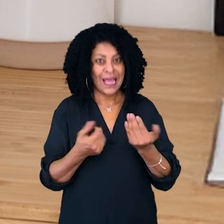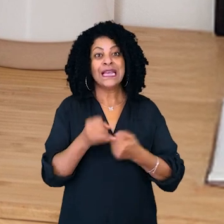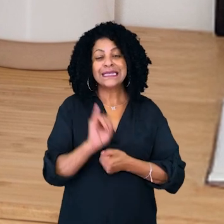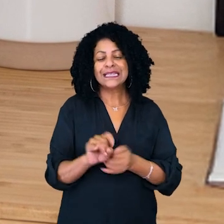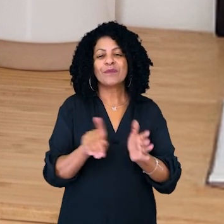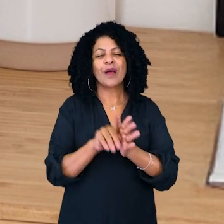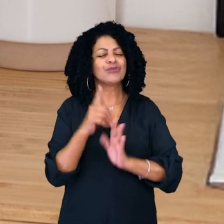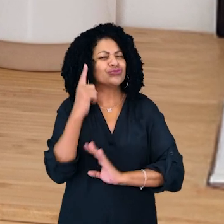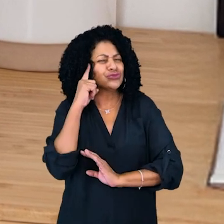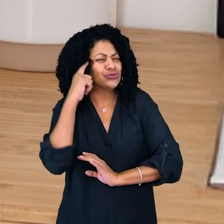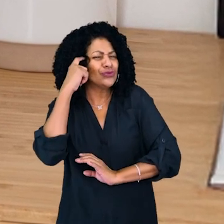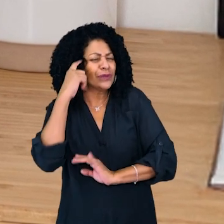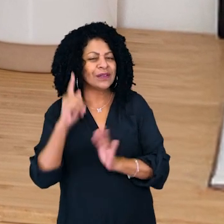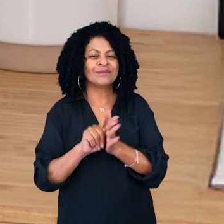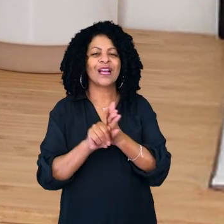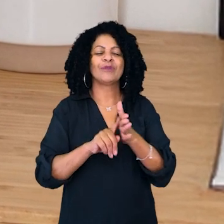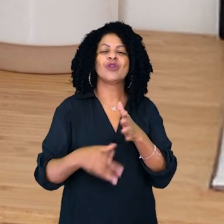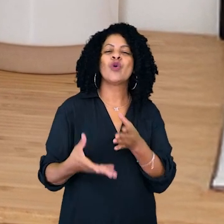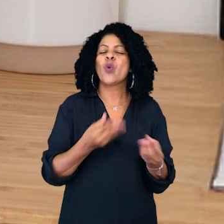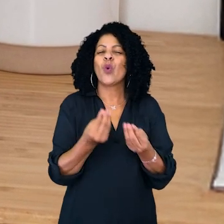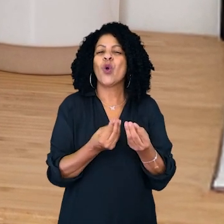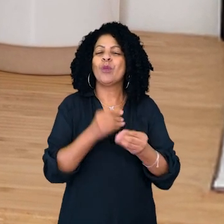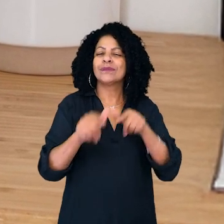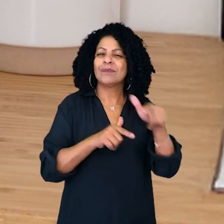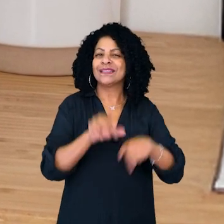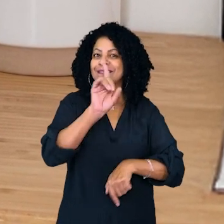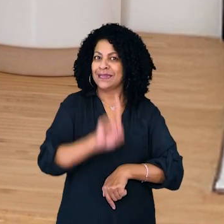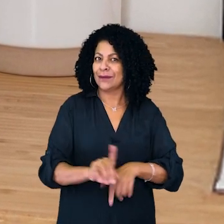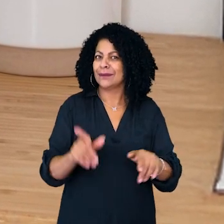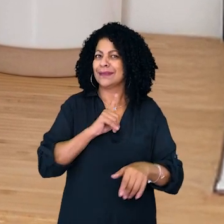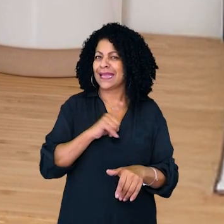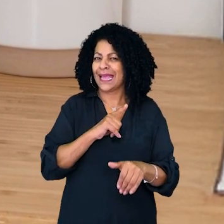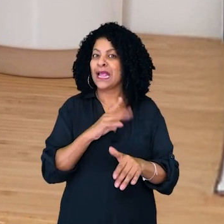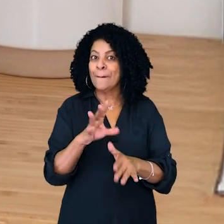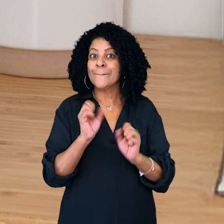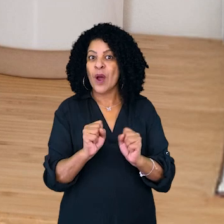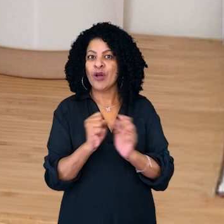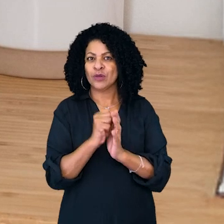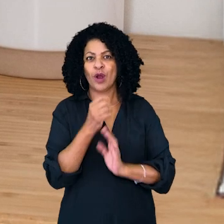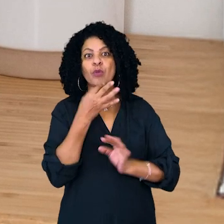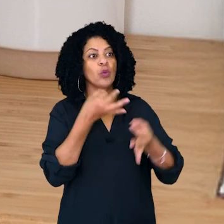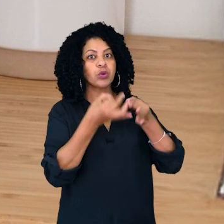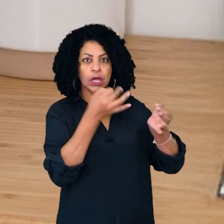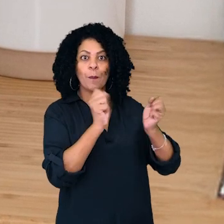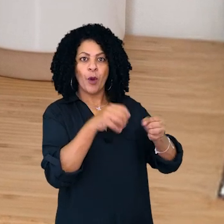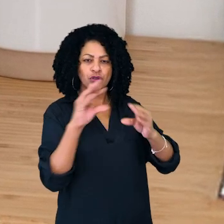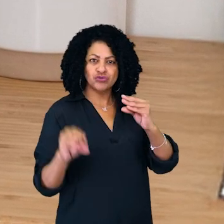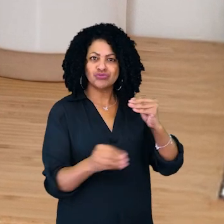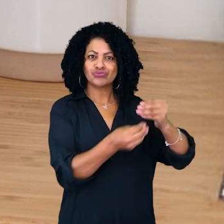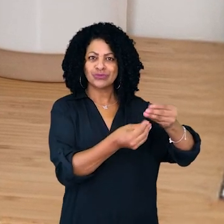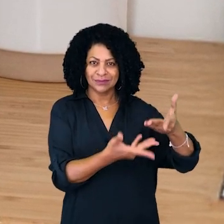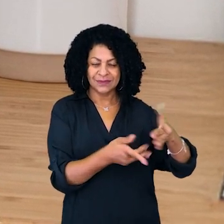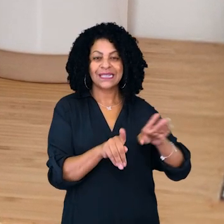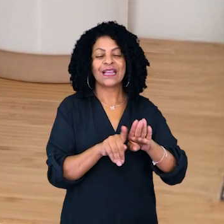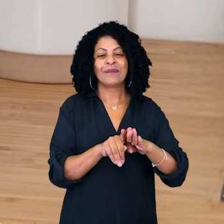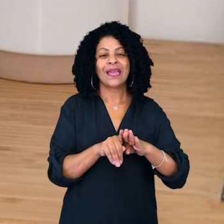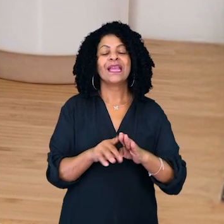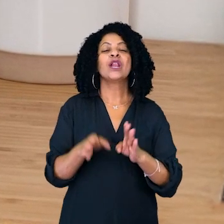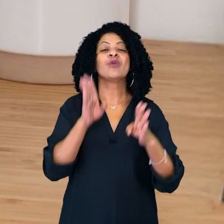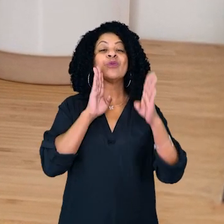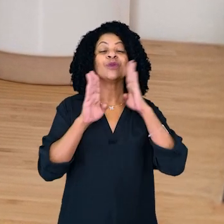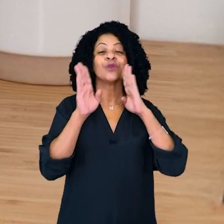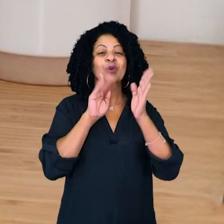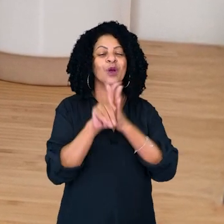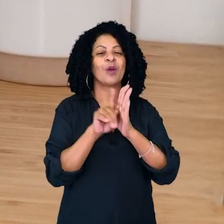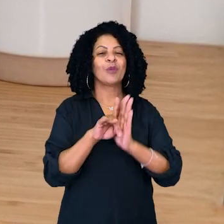ou sugestão sobre algum assunto relacionado ao direito trabalhista? É só deixar um comentário nas redes sociais do TST. No Facebook e